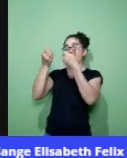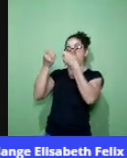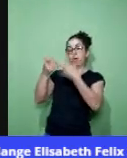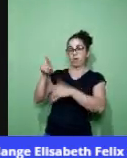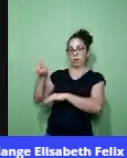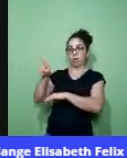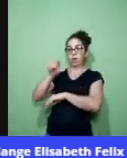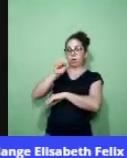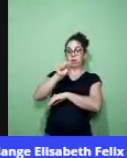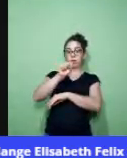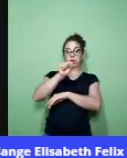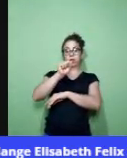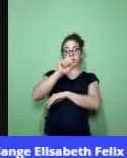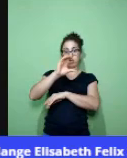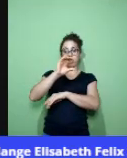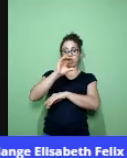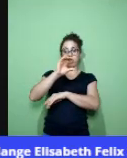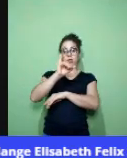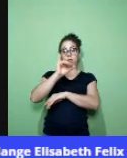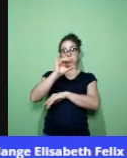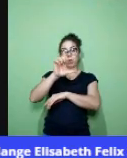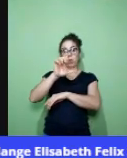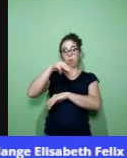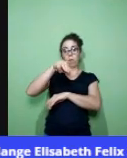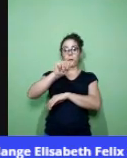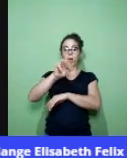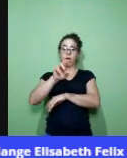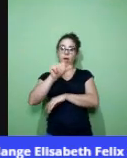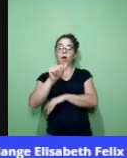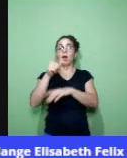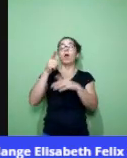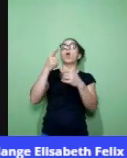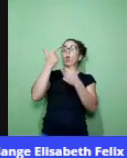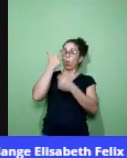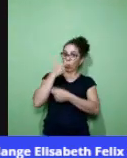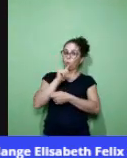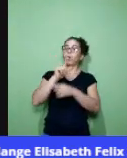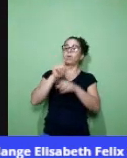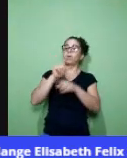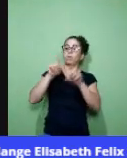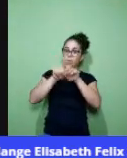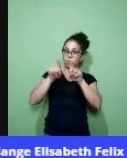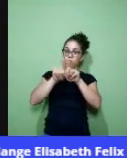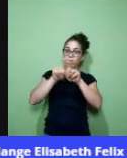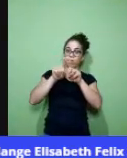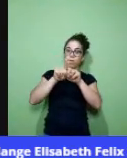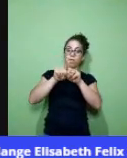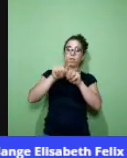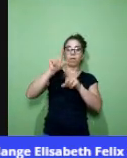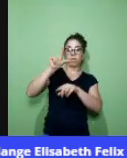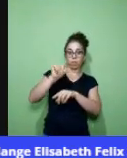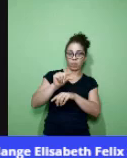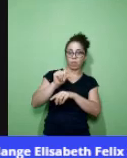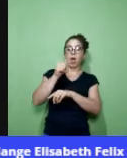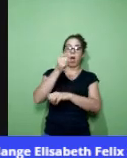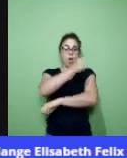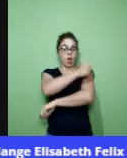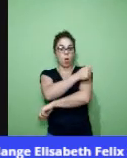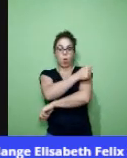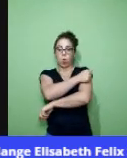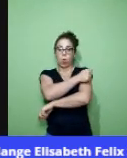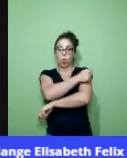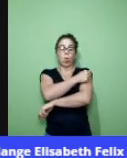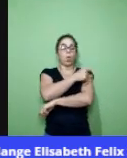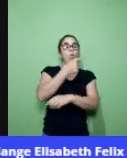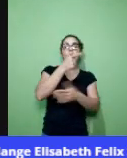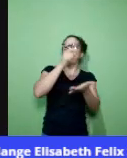Carol? Sim. Então, assim, complementando a fala da Silmara, no nosso mapa, que nós trouxemos no slide, a gente